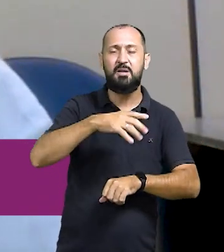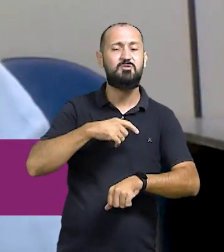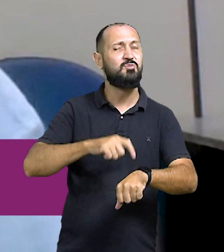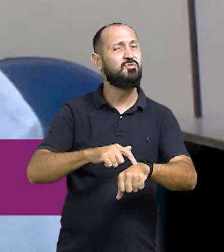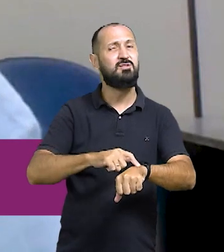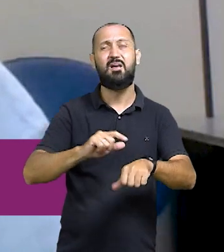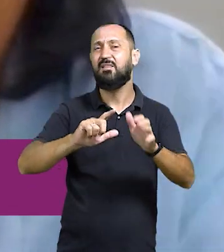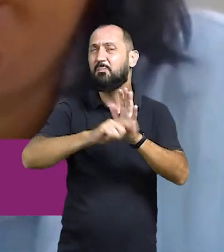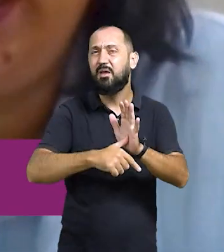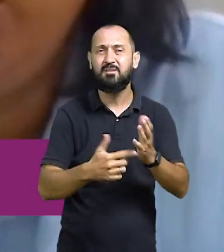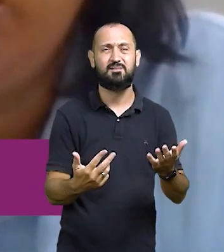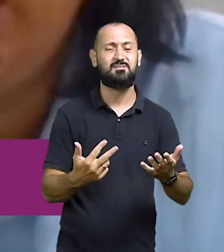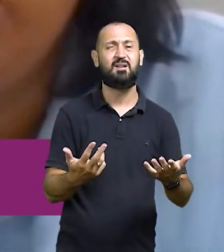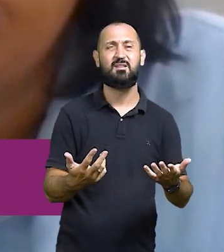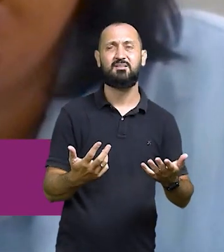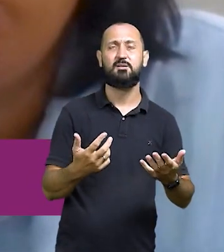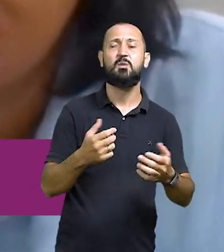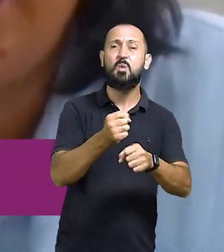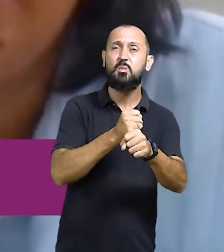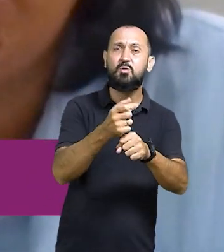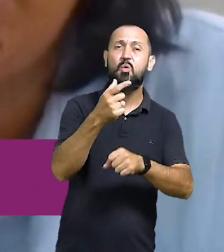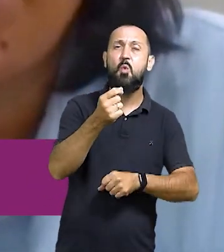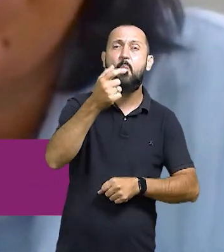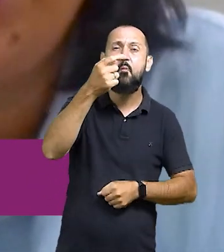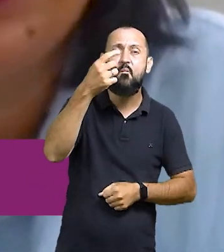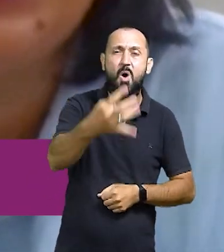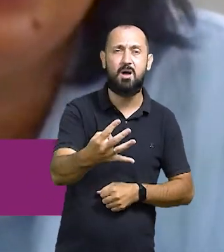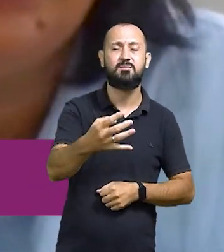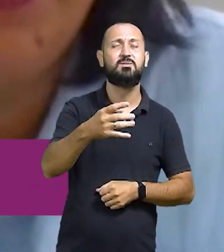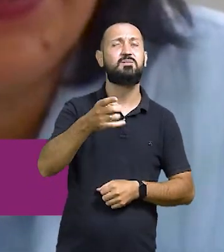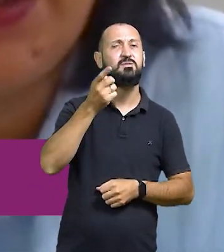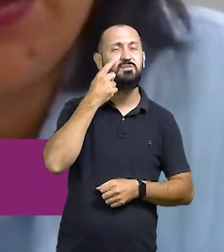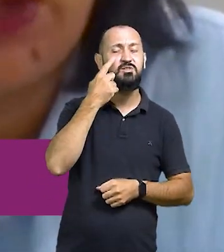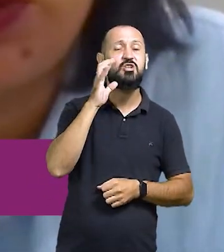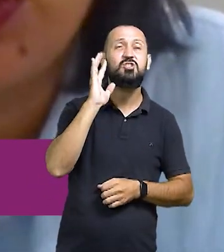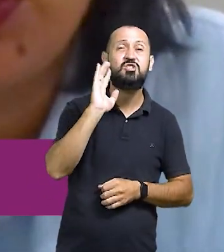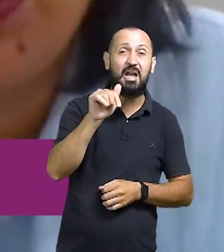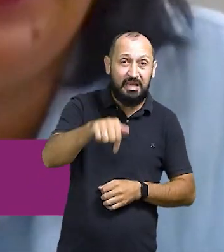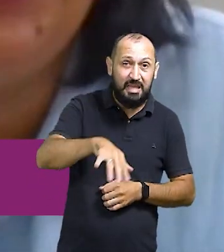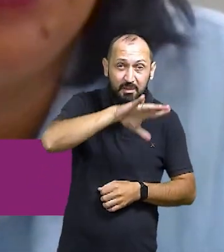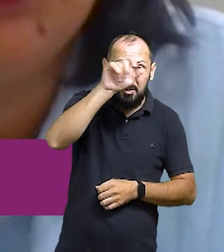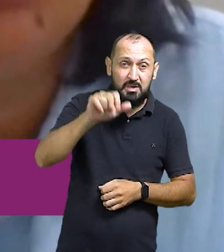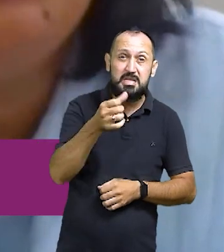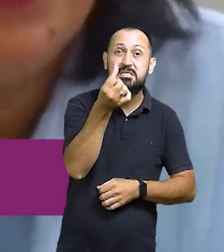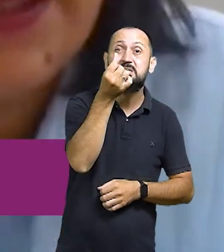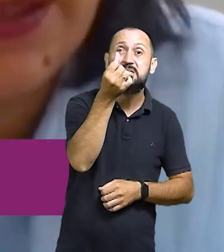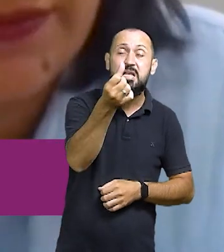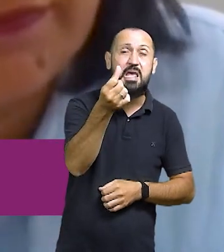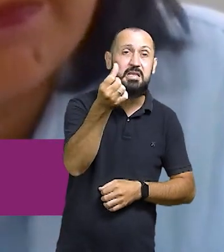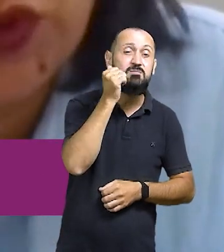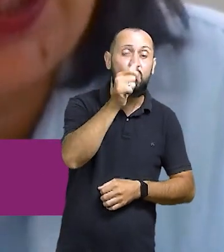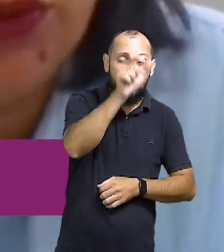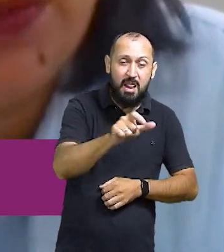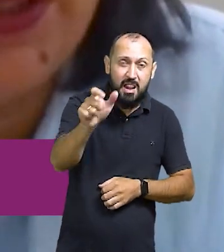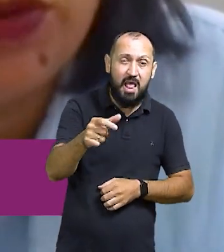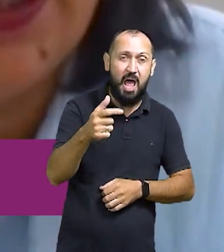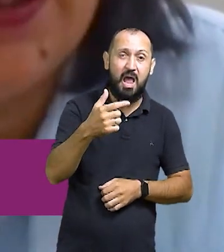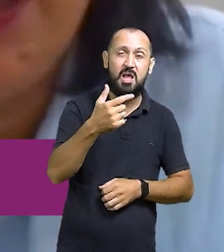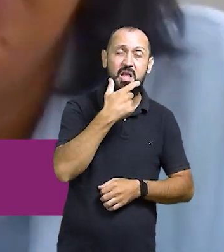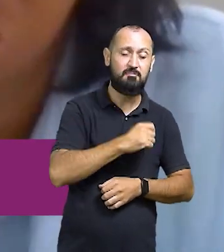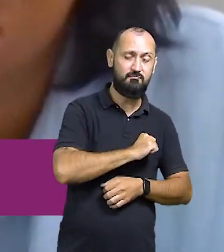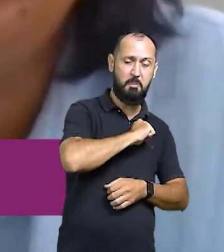as pessoas são levadas a ter comportamentos preconceituosos, a reproduzir desigualdade, elas são educadas, e do mesmo jeito que elas são